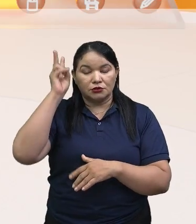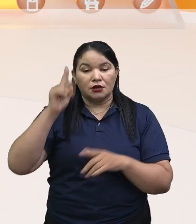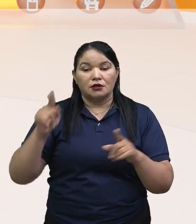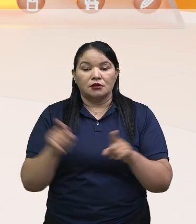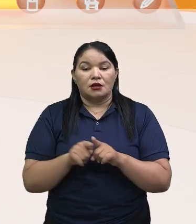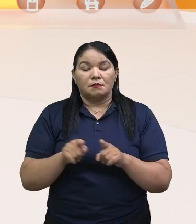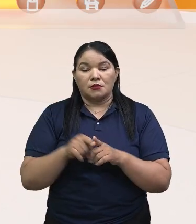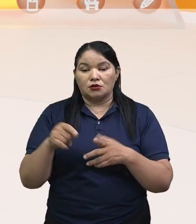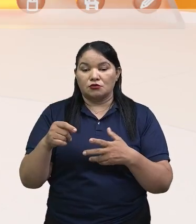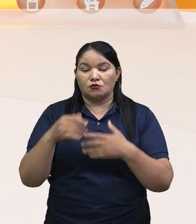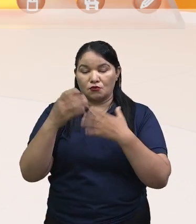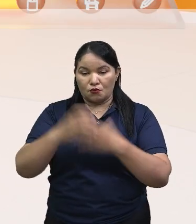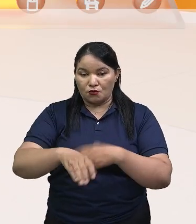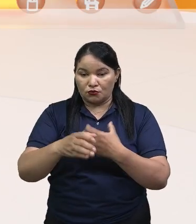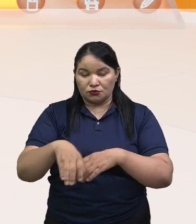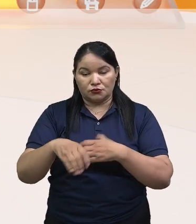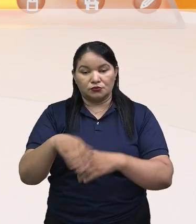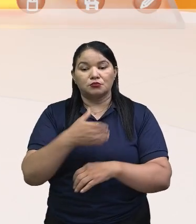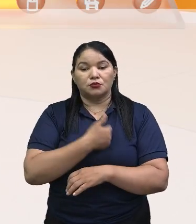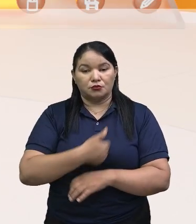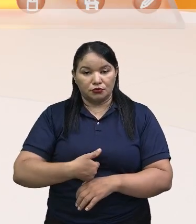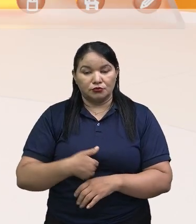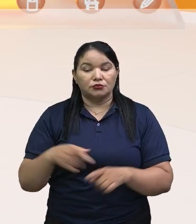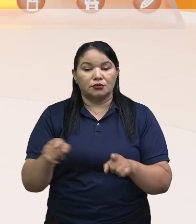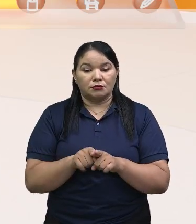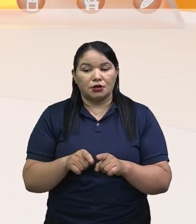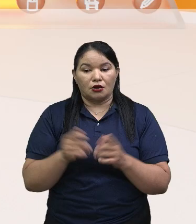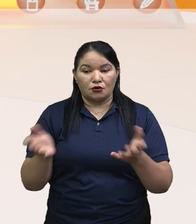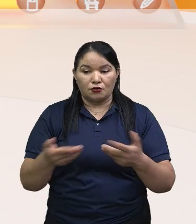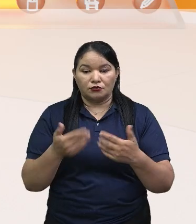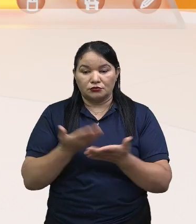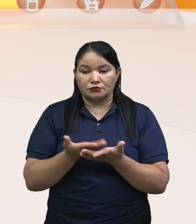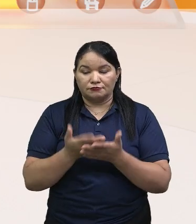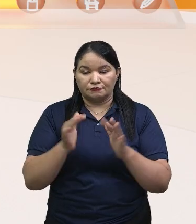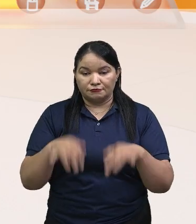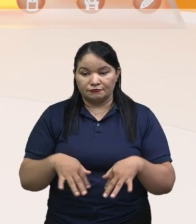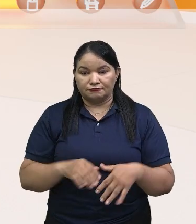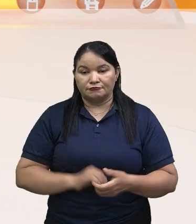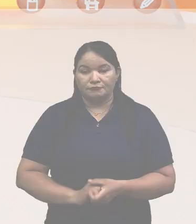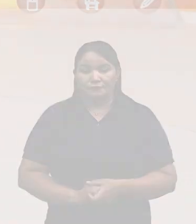de concursos públicos, tá bom? E assim encerramos a nossa revisão.